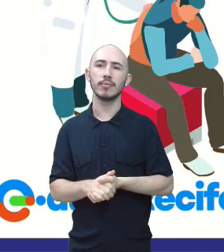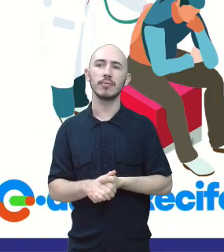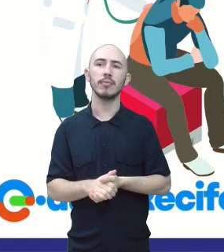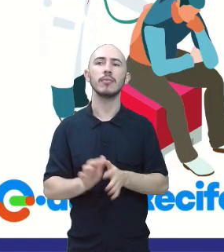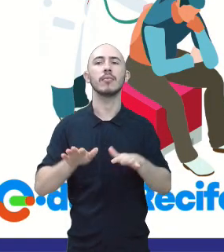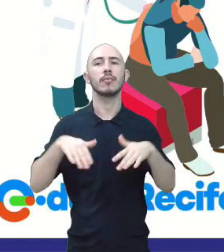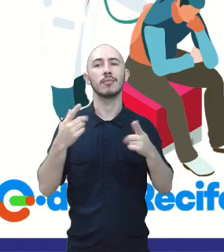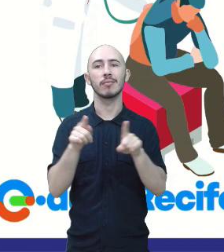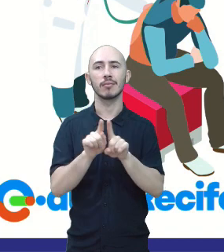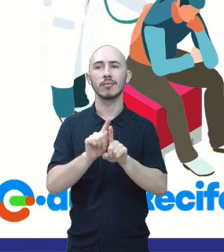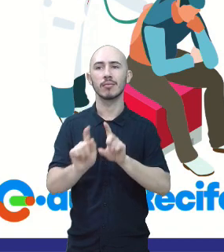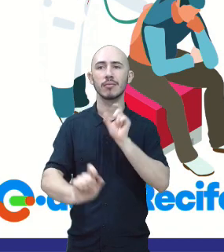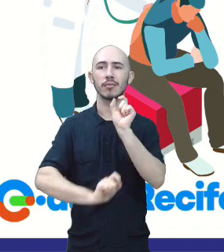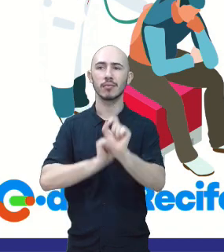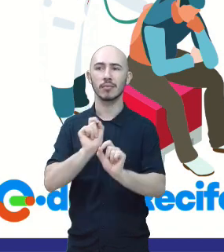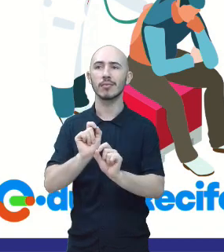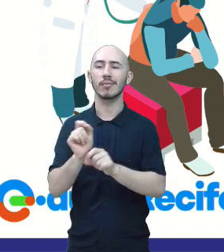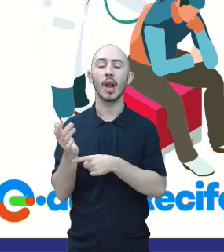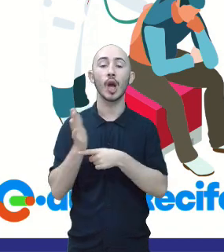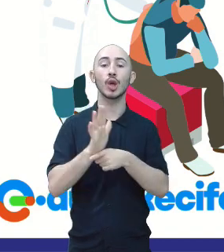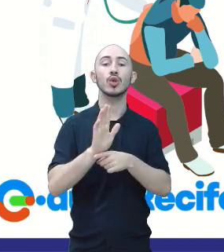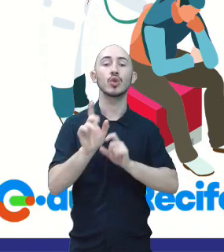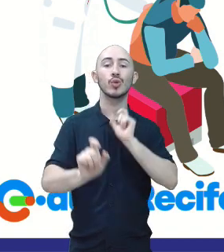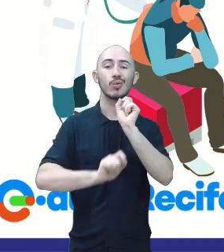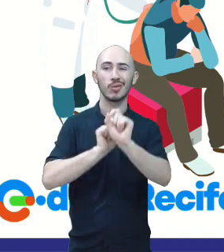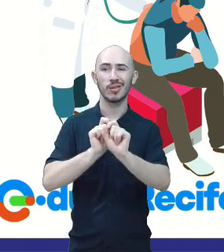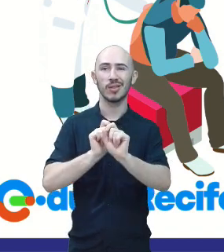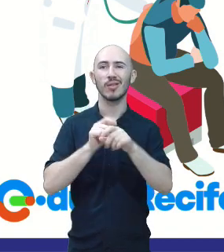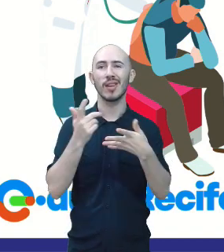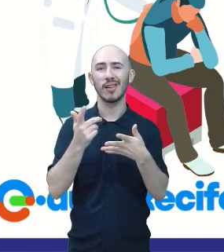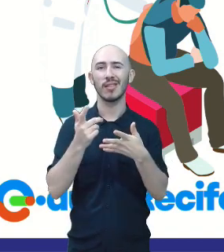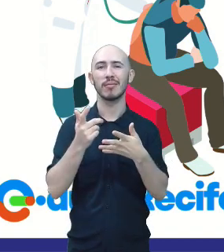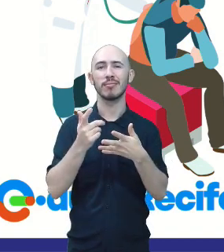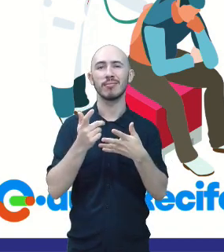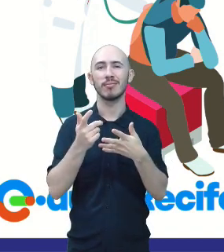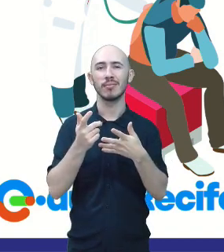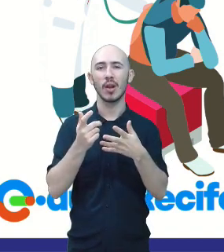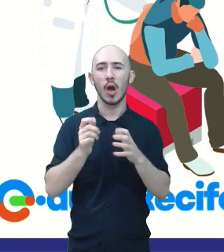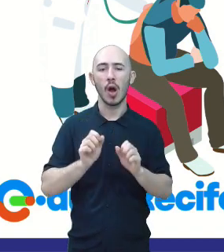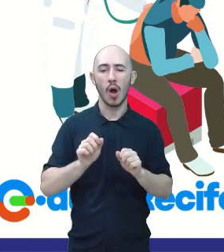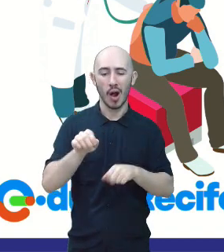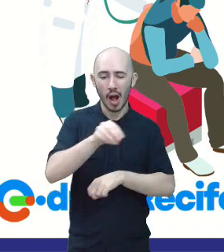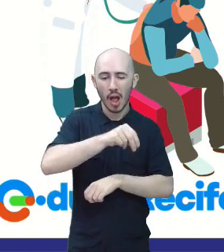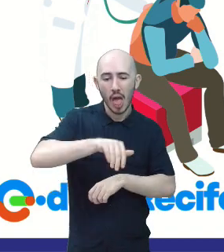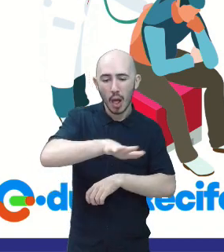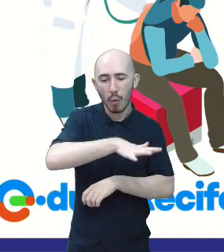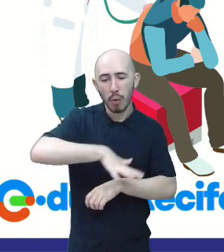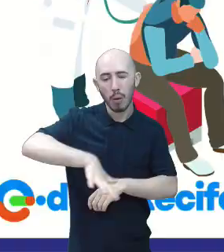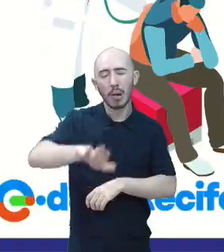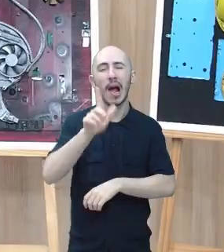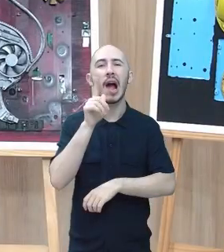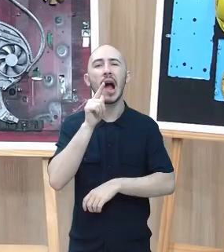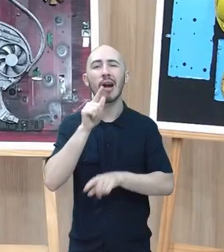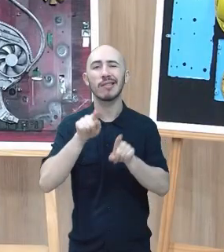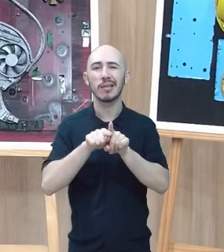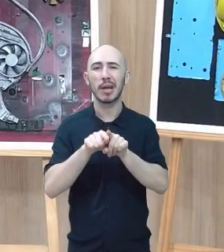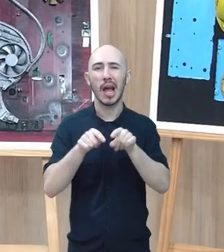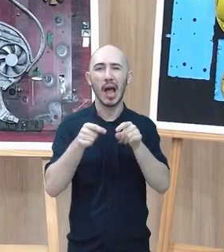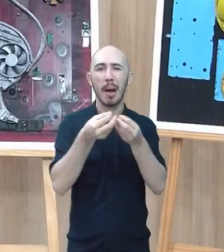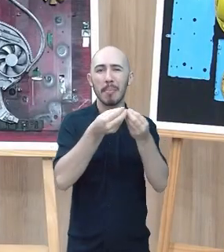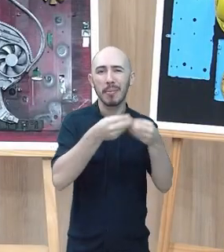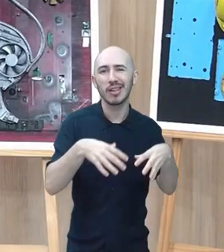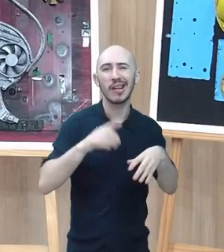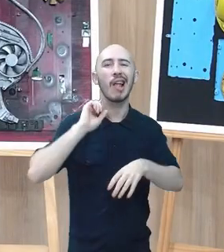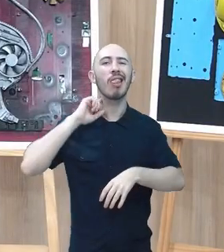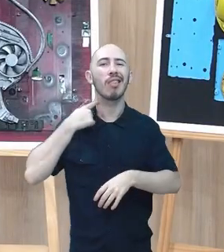e contribui para acabar com poluições tóxicas que contaminam os solos, rios e mares. Então, aqui